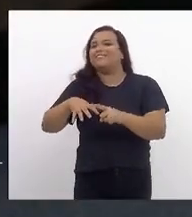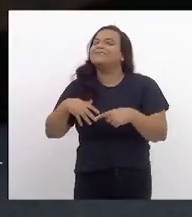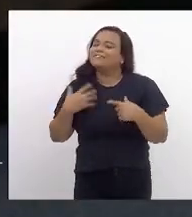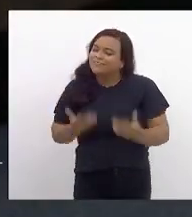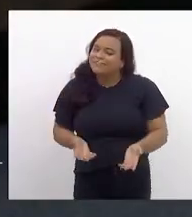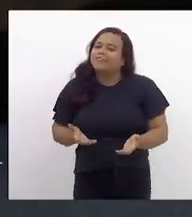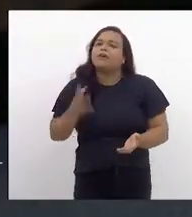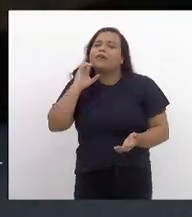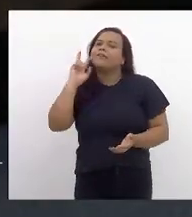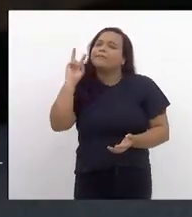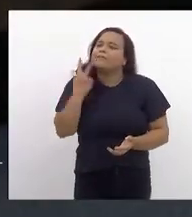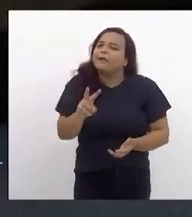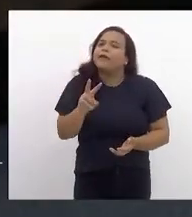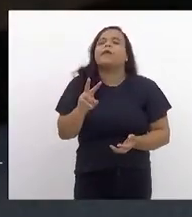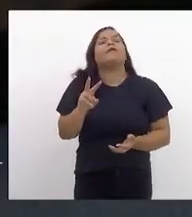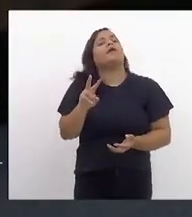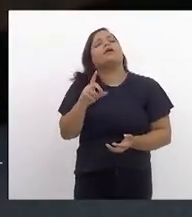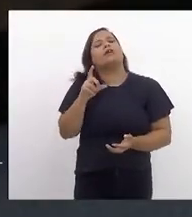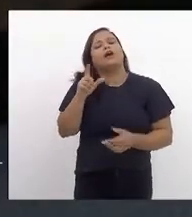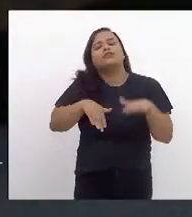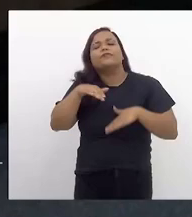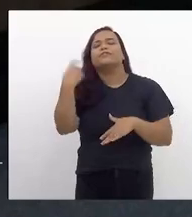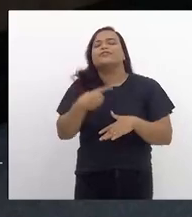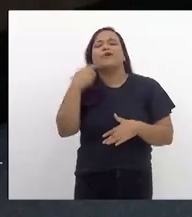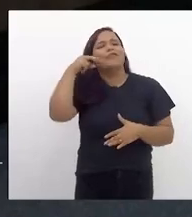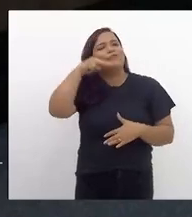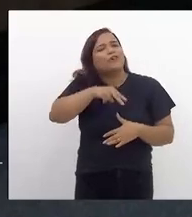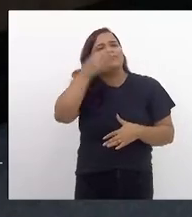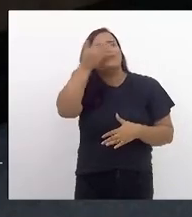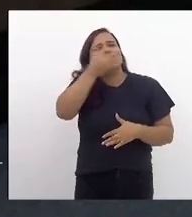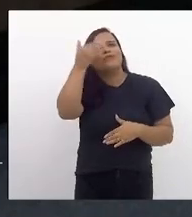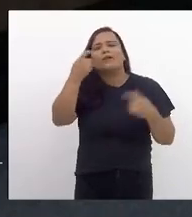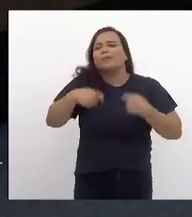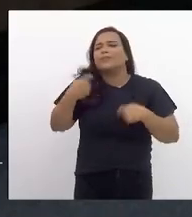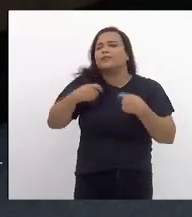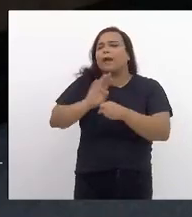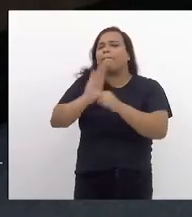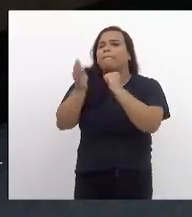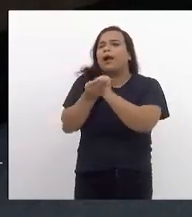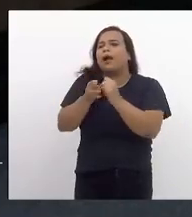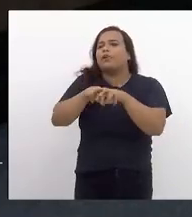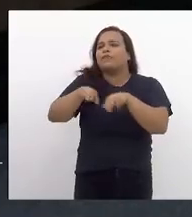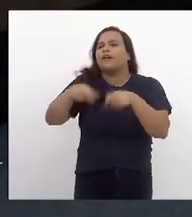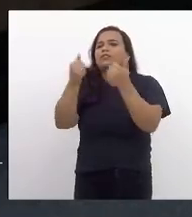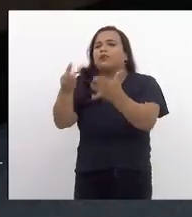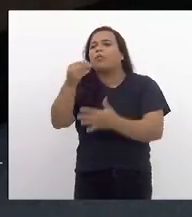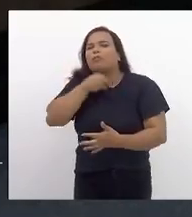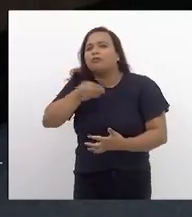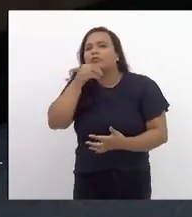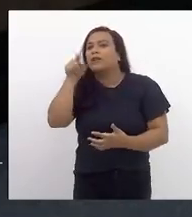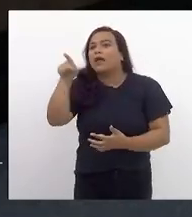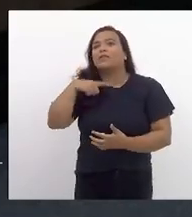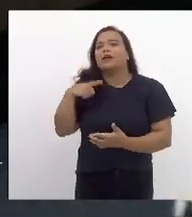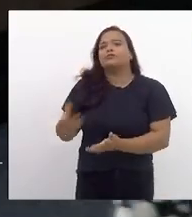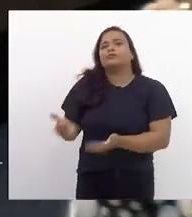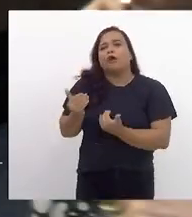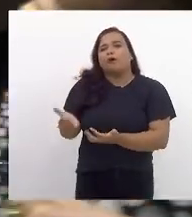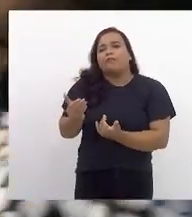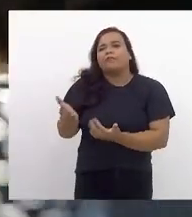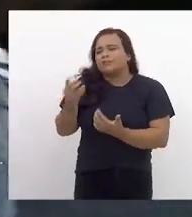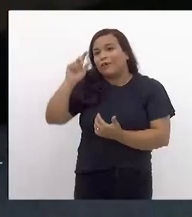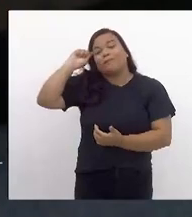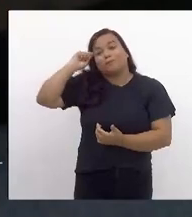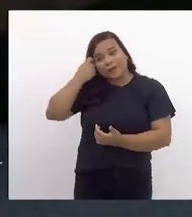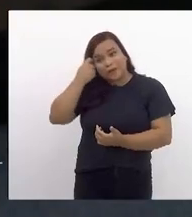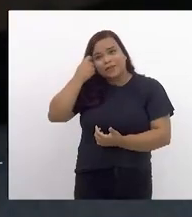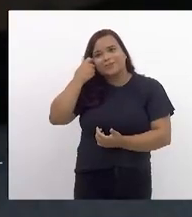consideração a necessidade de oportunizar bairros onde jovens pretos, muitas